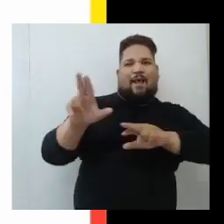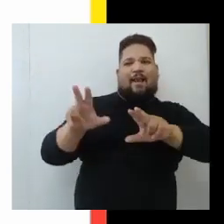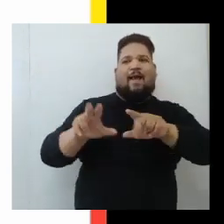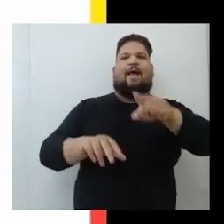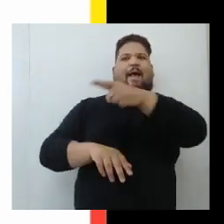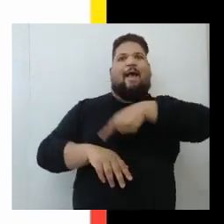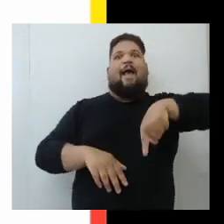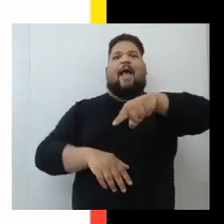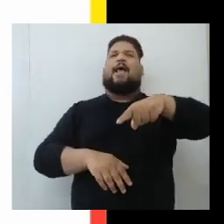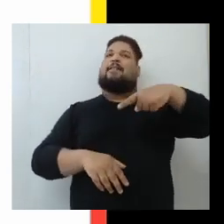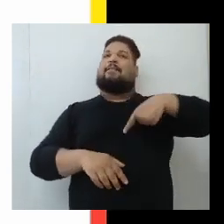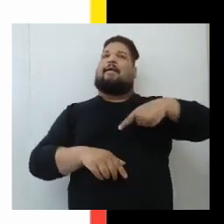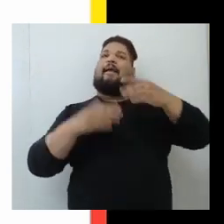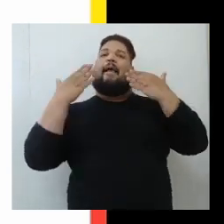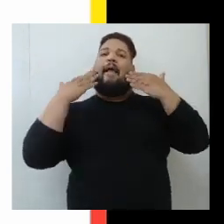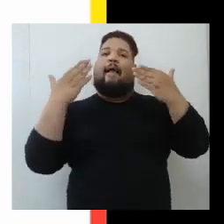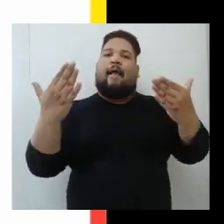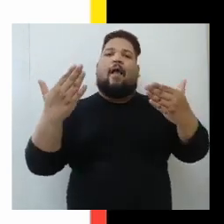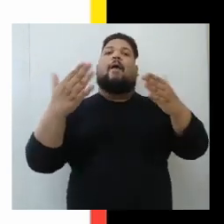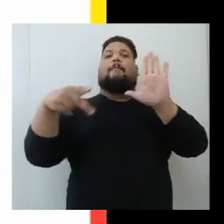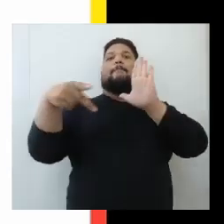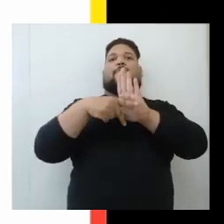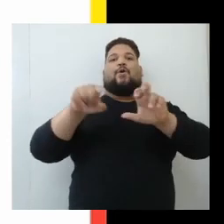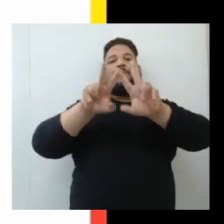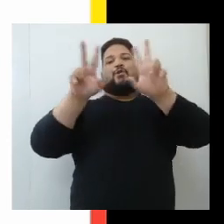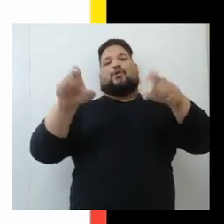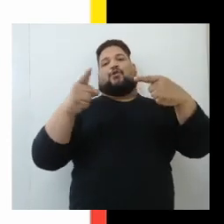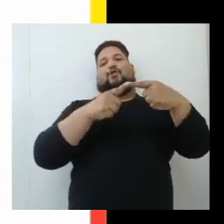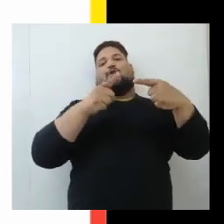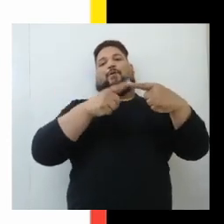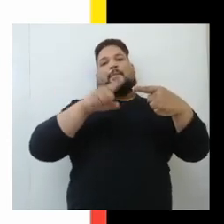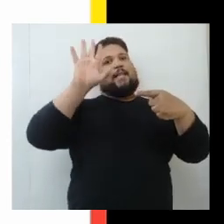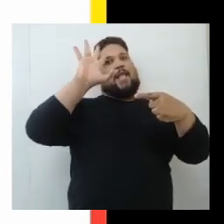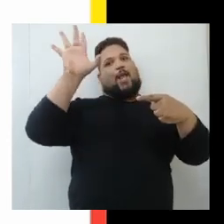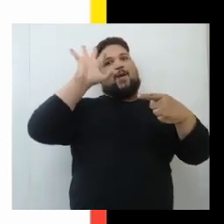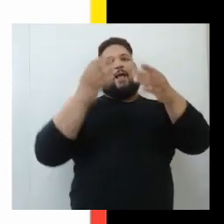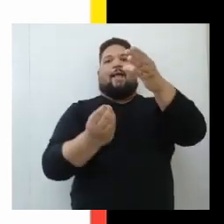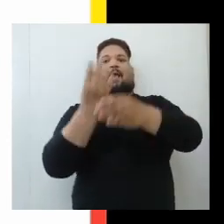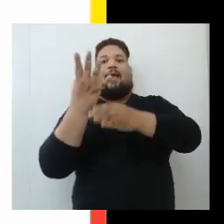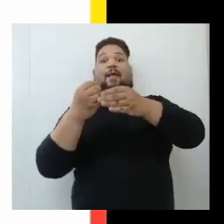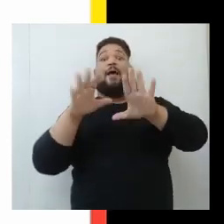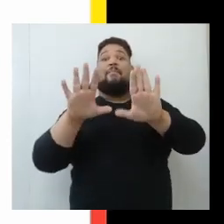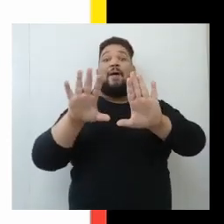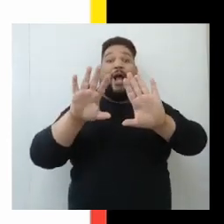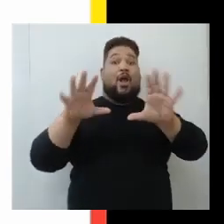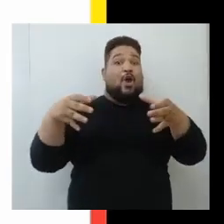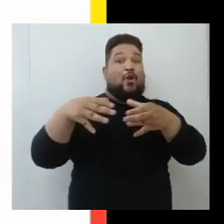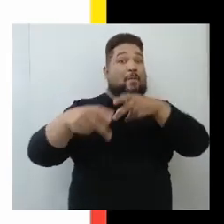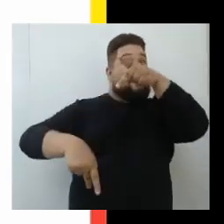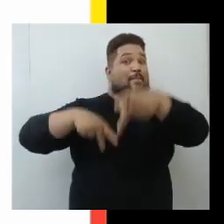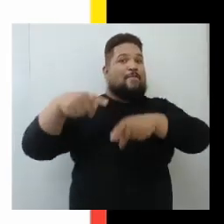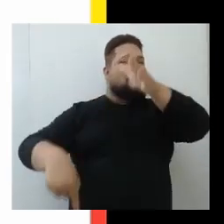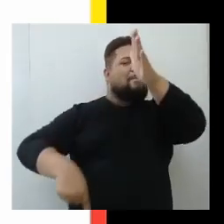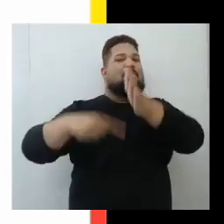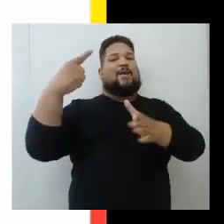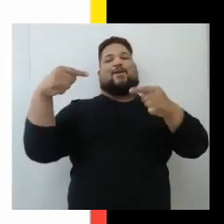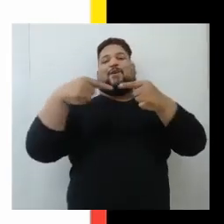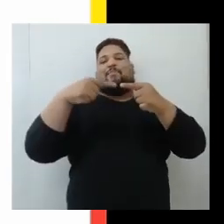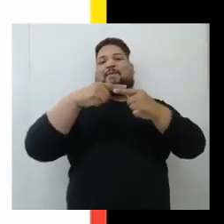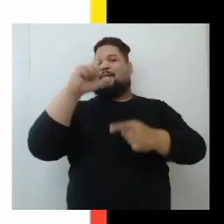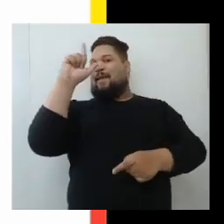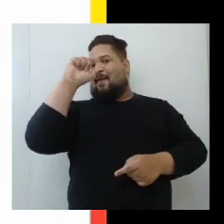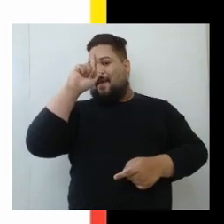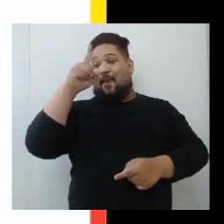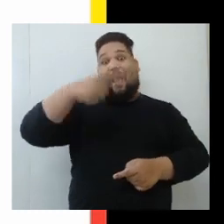elaboram uma visão própria da teoria criacionista. E os gregos foram um dos primeiros povos a criar